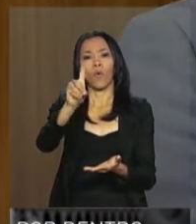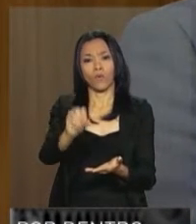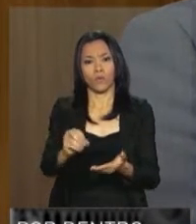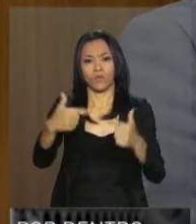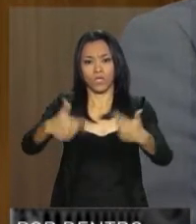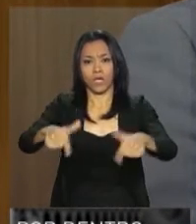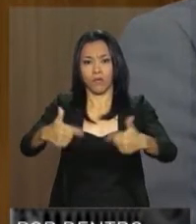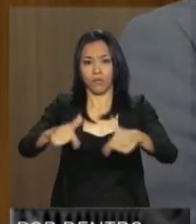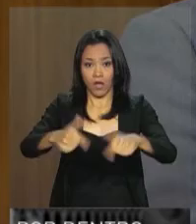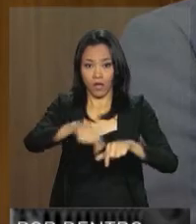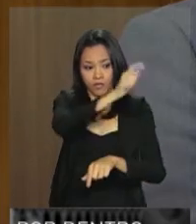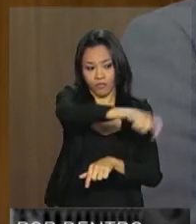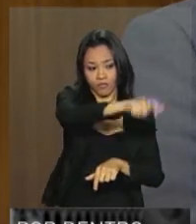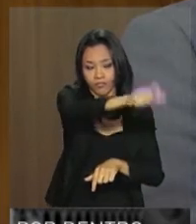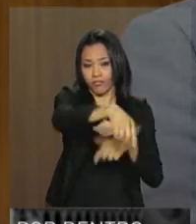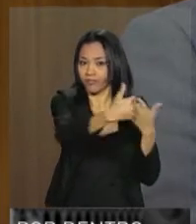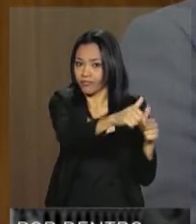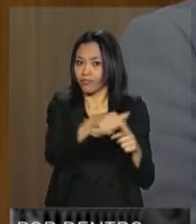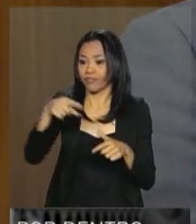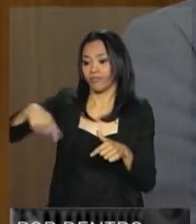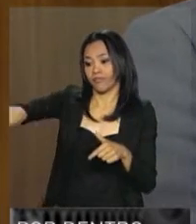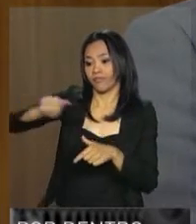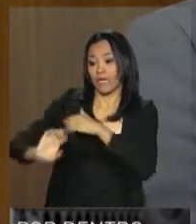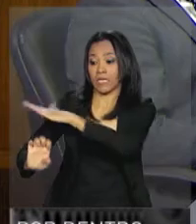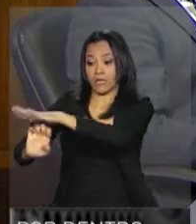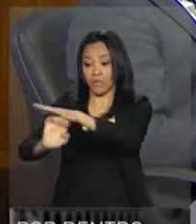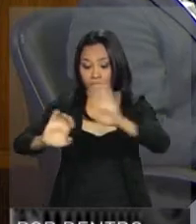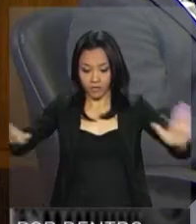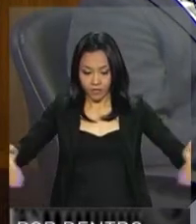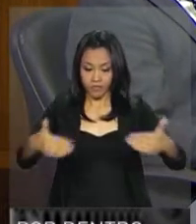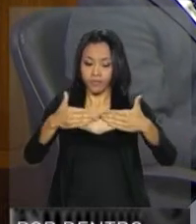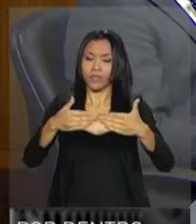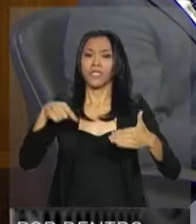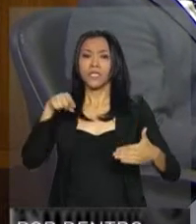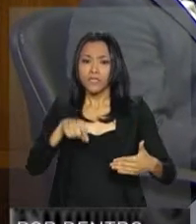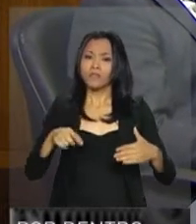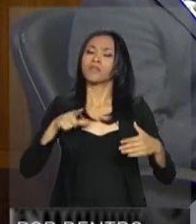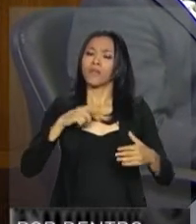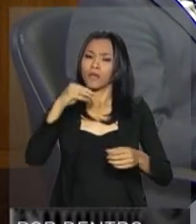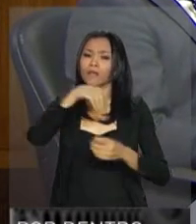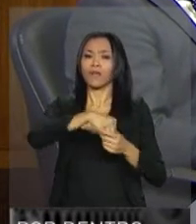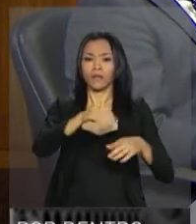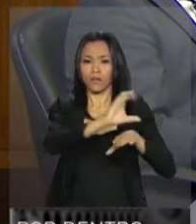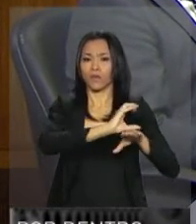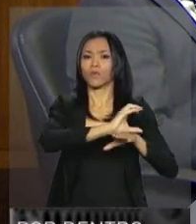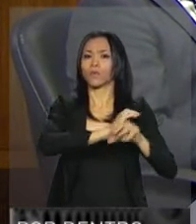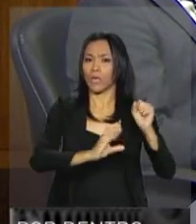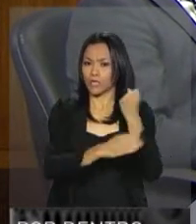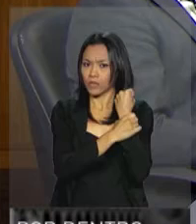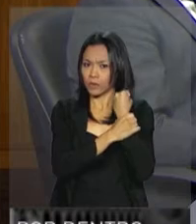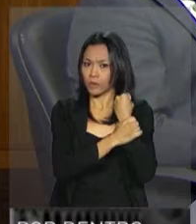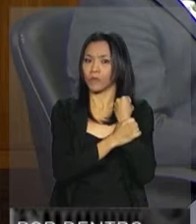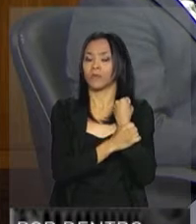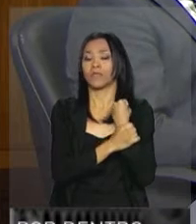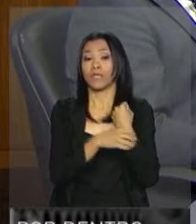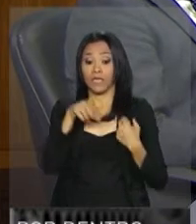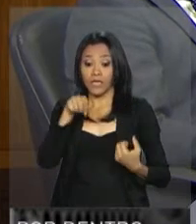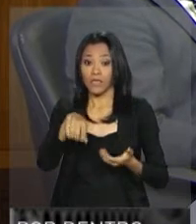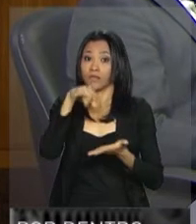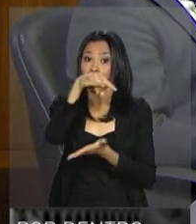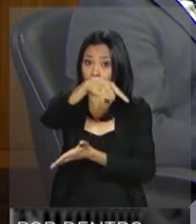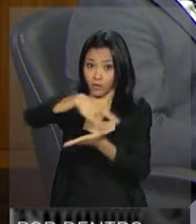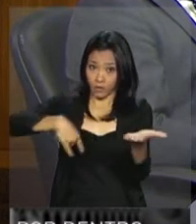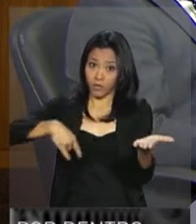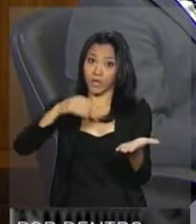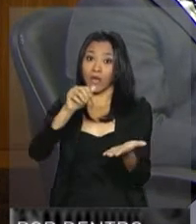dava ao trabalhador essa garantia de que através dos acordos coletivos de trabalho e escolhesse a